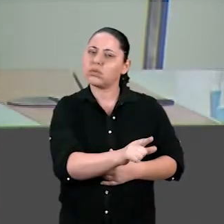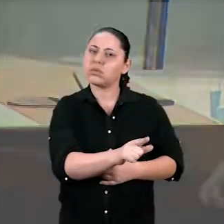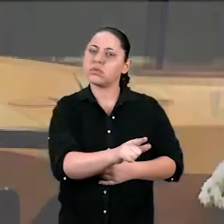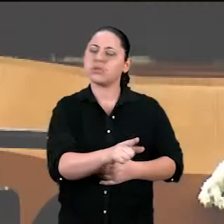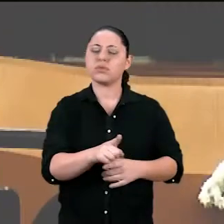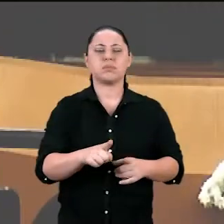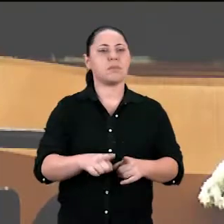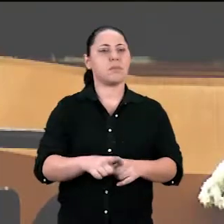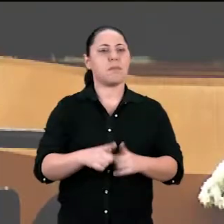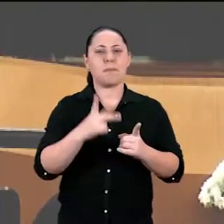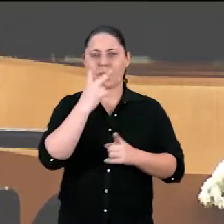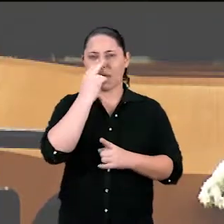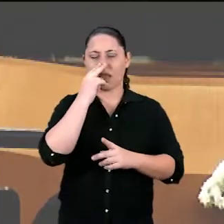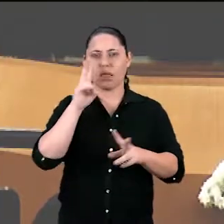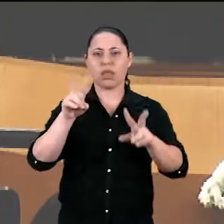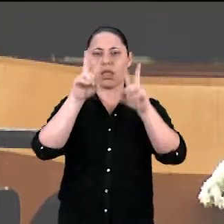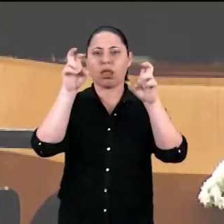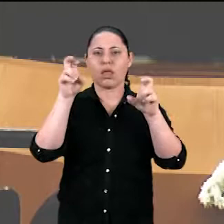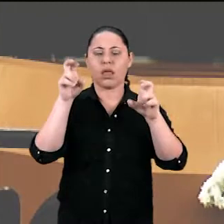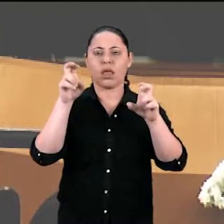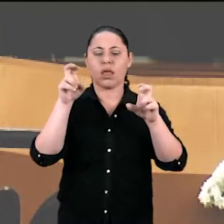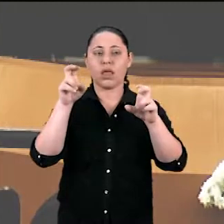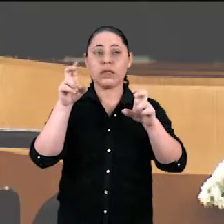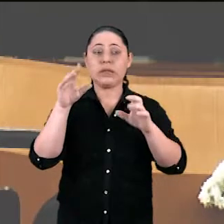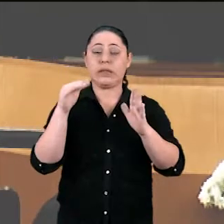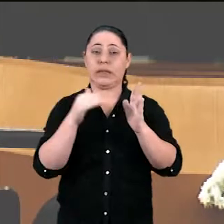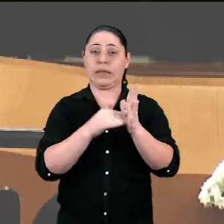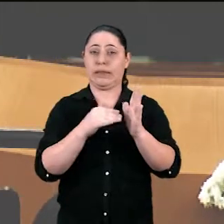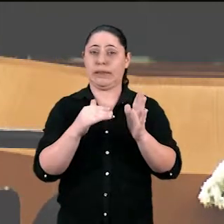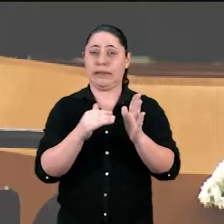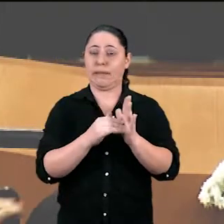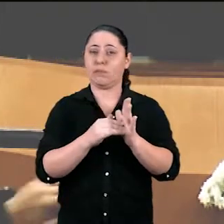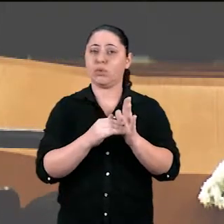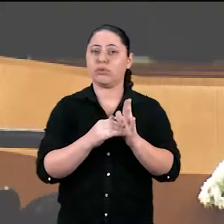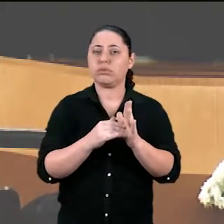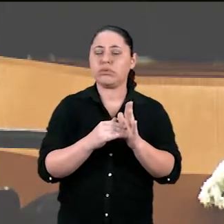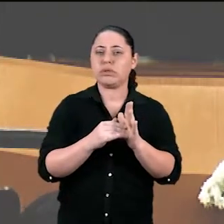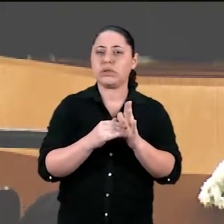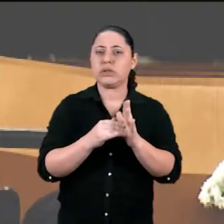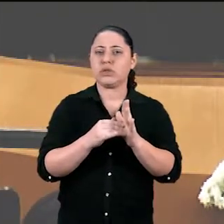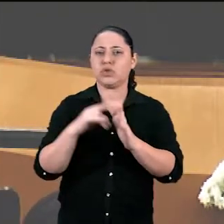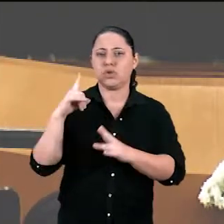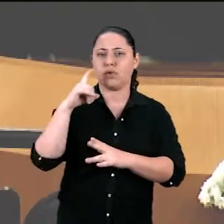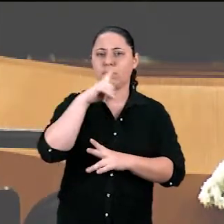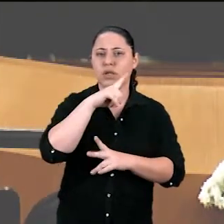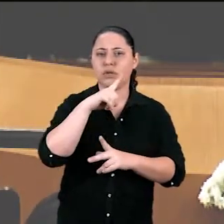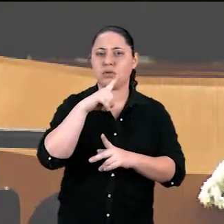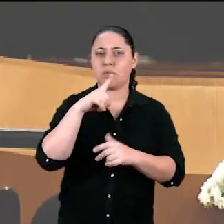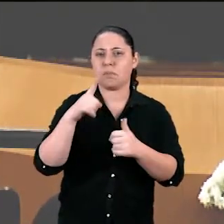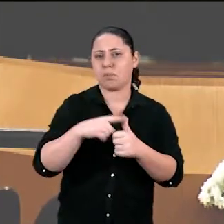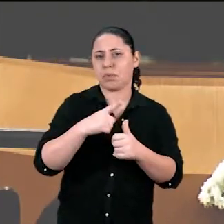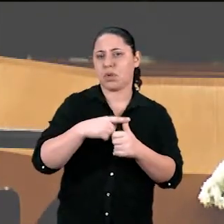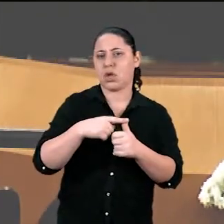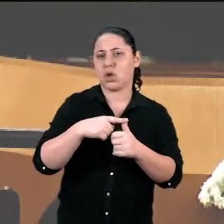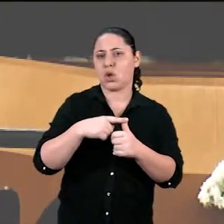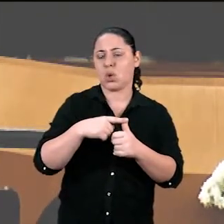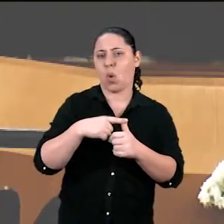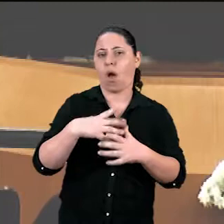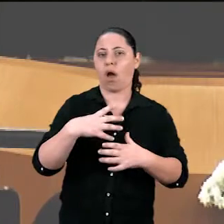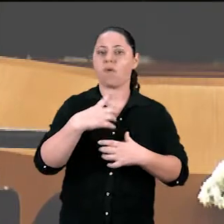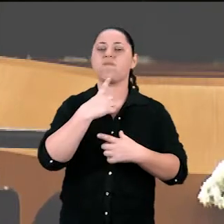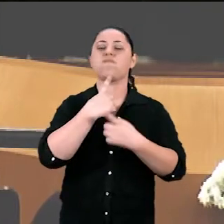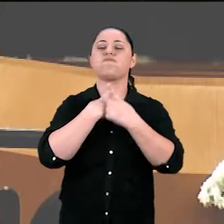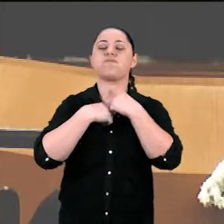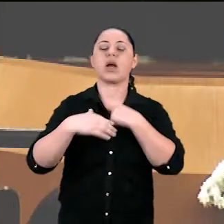muito popular: em tempo de farinha pouca, meu pirão primeiro. Talvez as crises do mundo justifiquem essa aversão, justifiquem